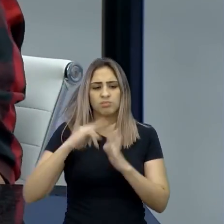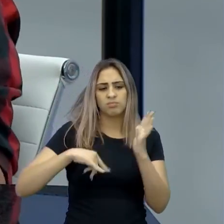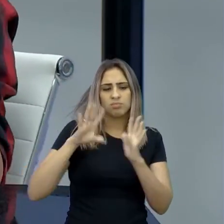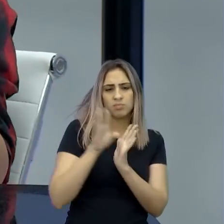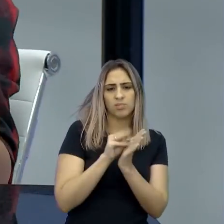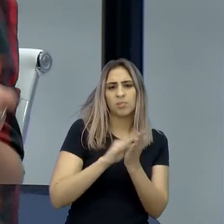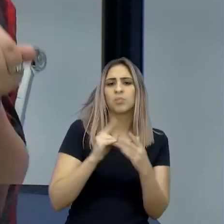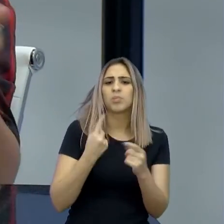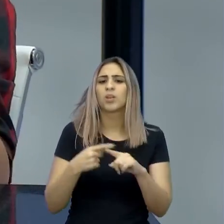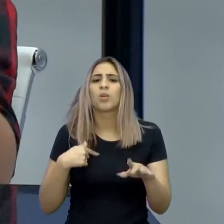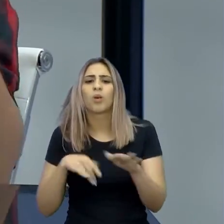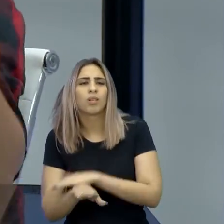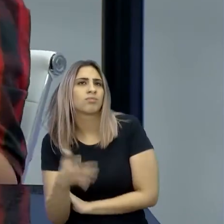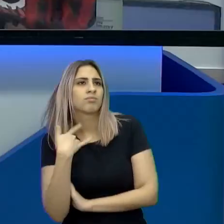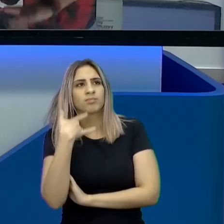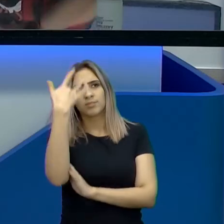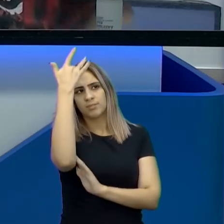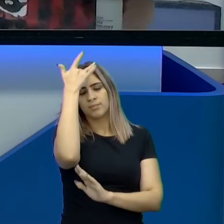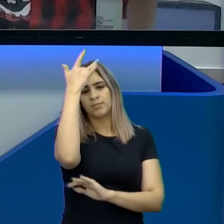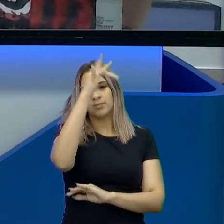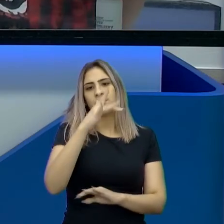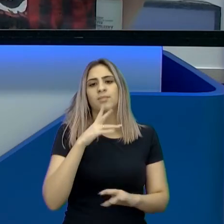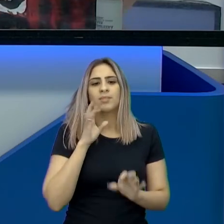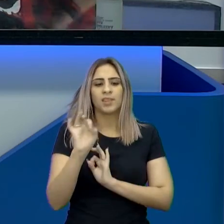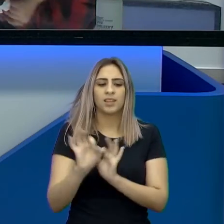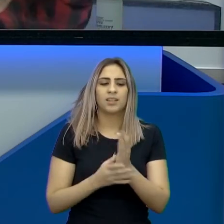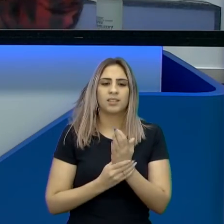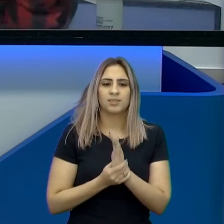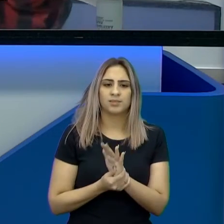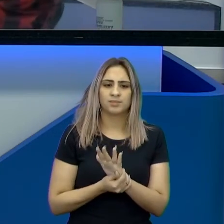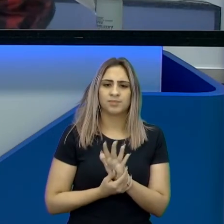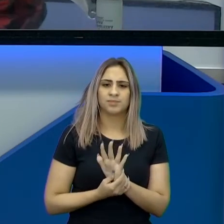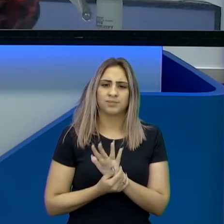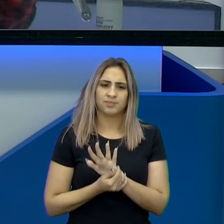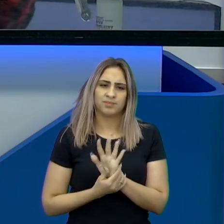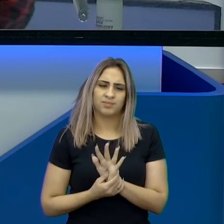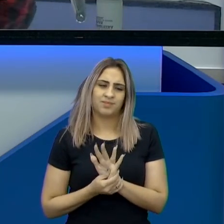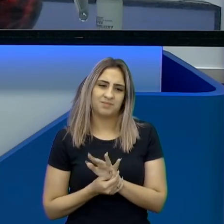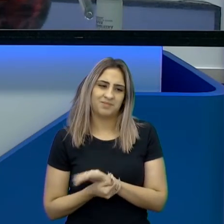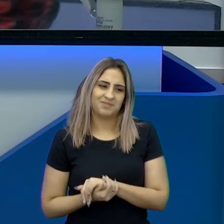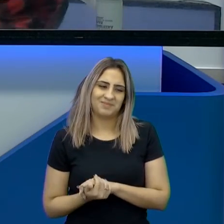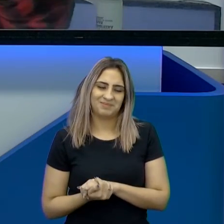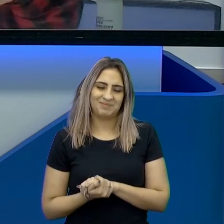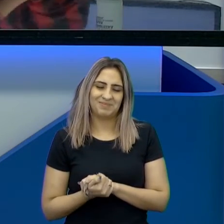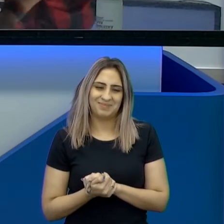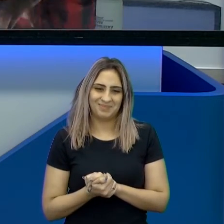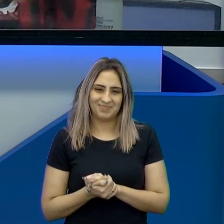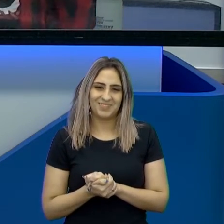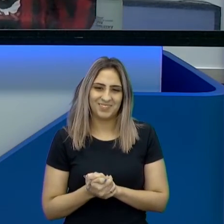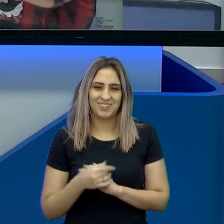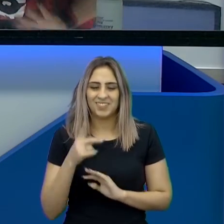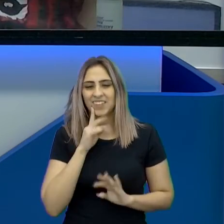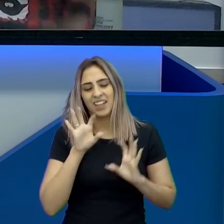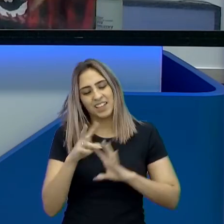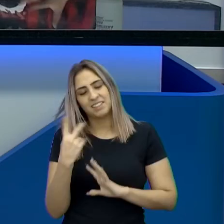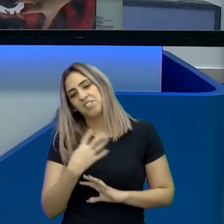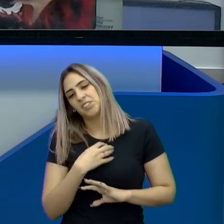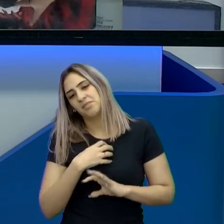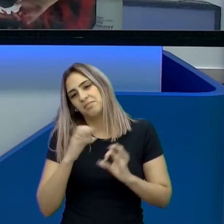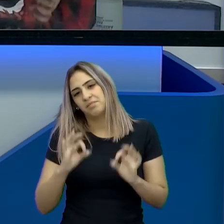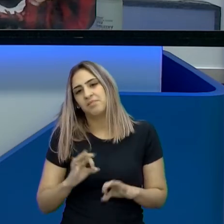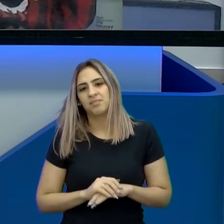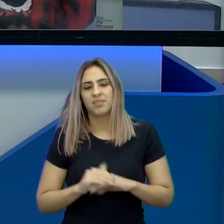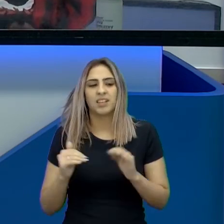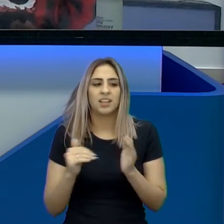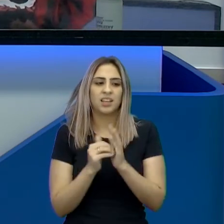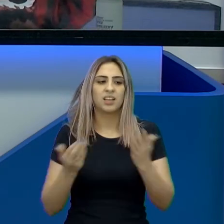Para que eu guardo? Não sei. Programar acumuladores de textos acadêmicos. Né? Futuras consultas. Assim, eu tenho até hoje